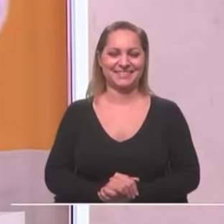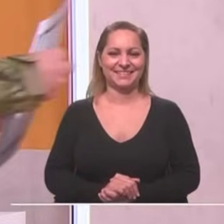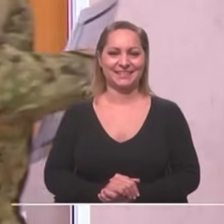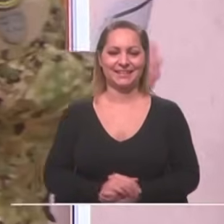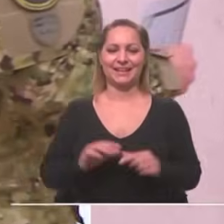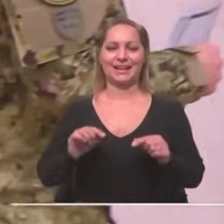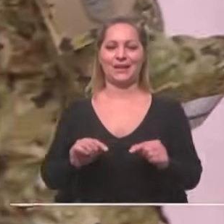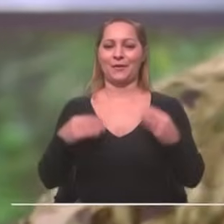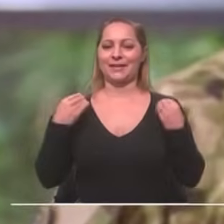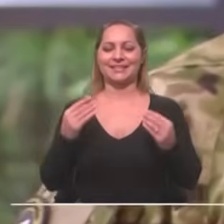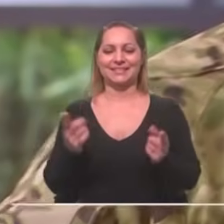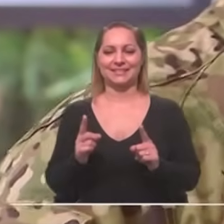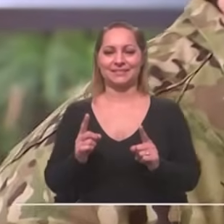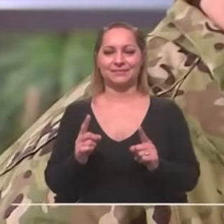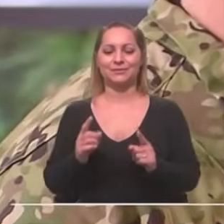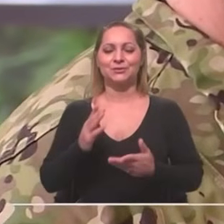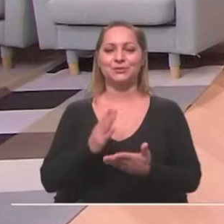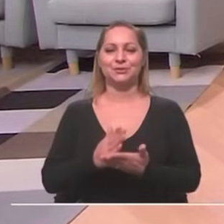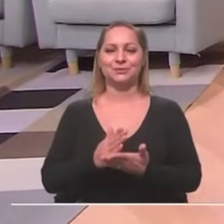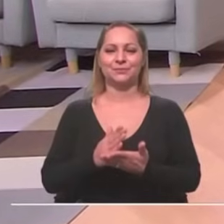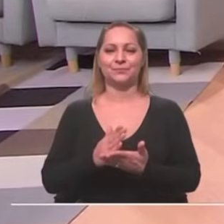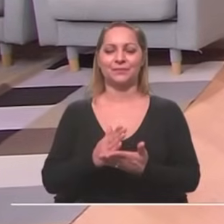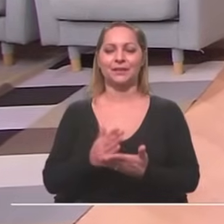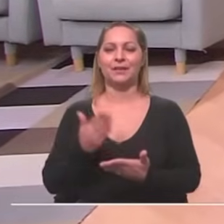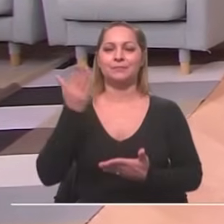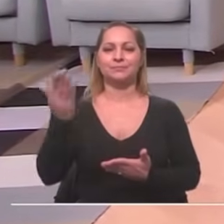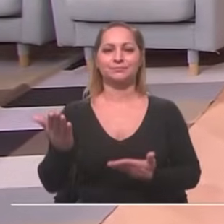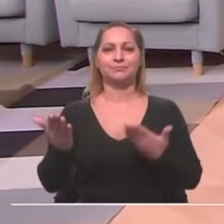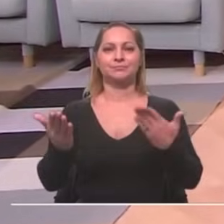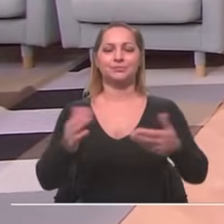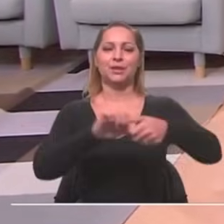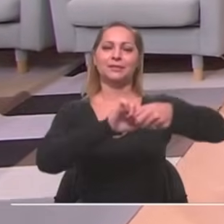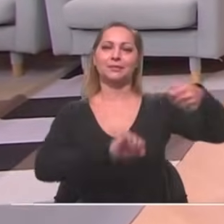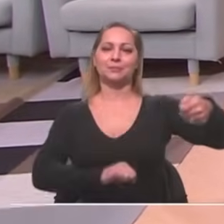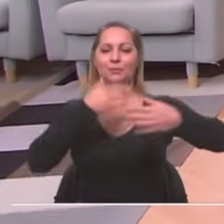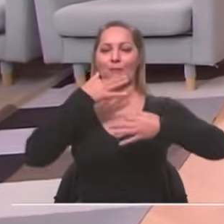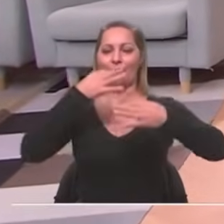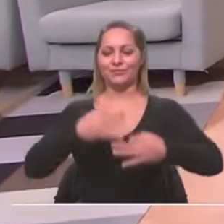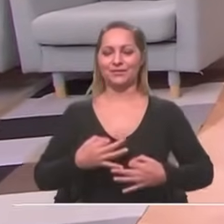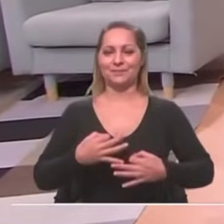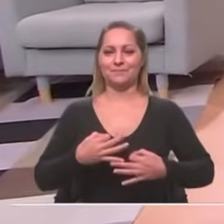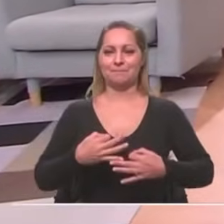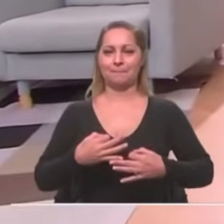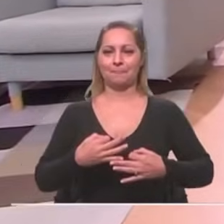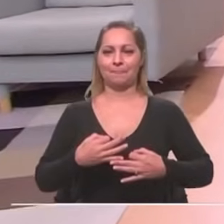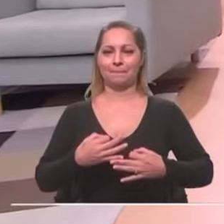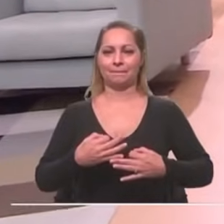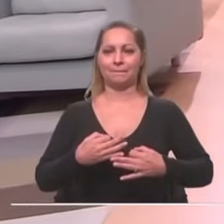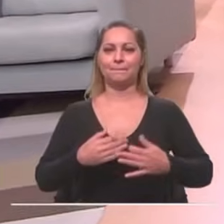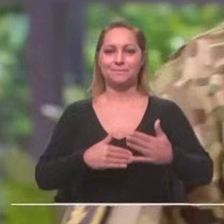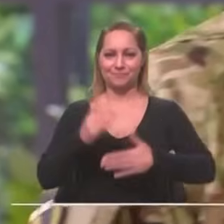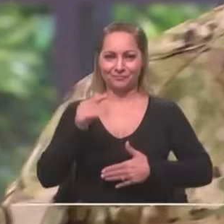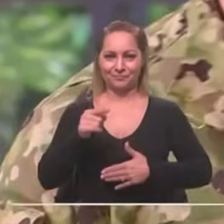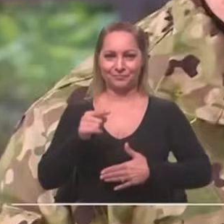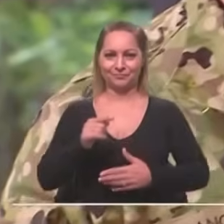Desta vez não vamos em exercícios, apenas vou entregar-vos o diploma oficial. Ah, muito obrigada. Tenho a recruta feita.